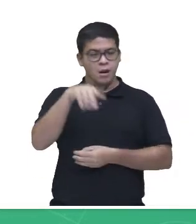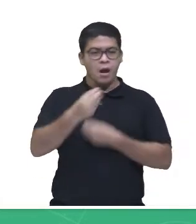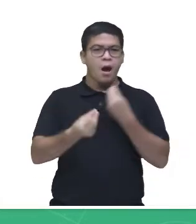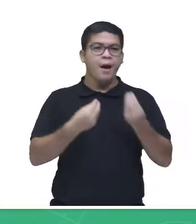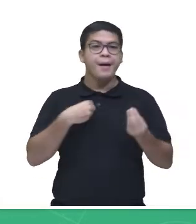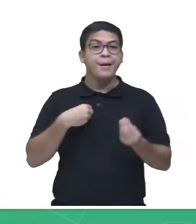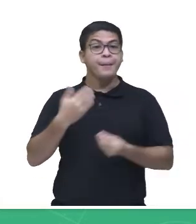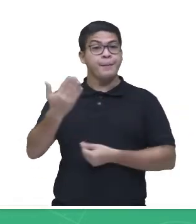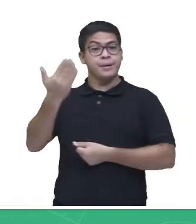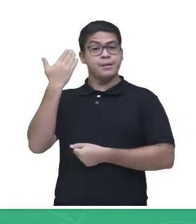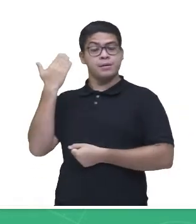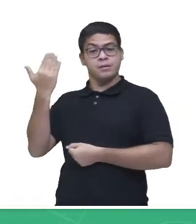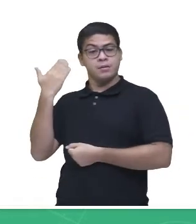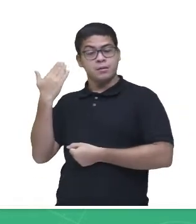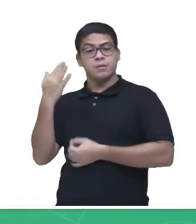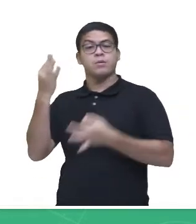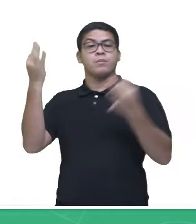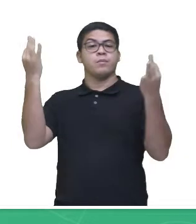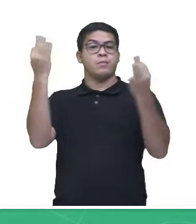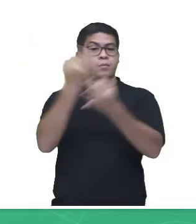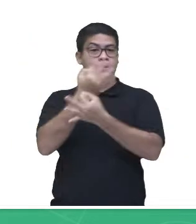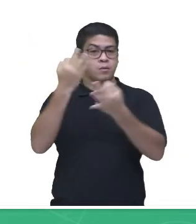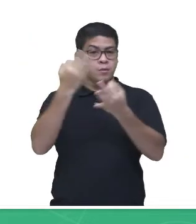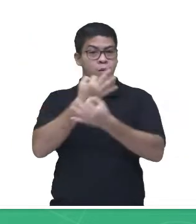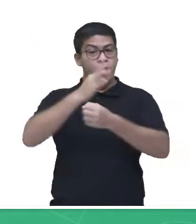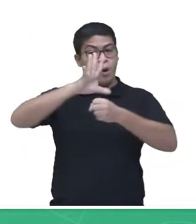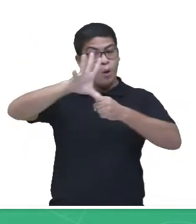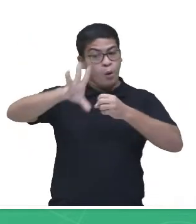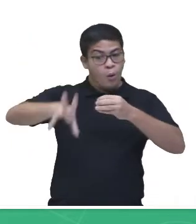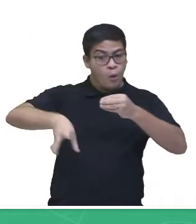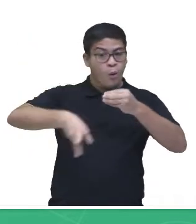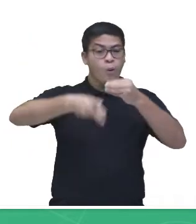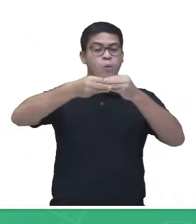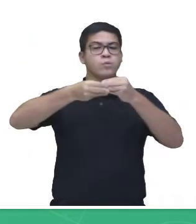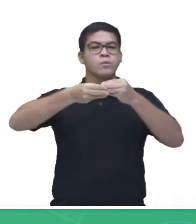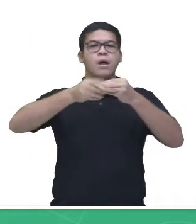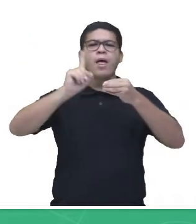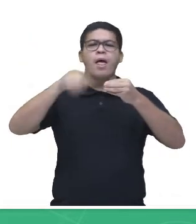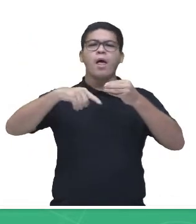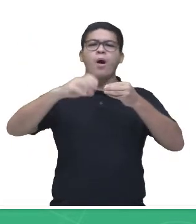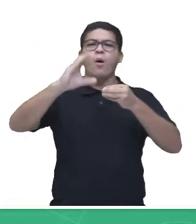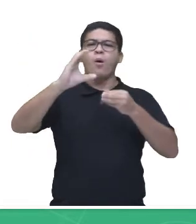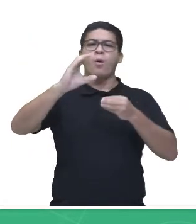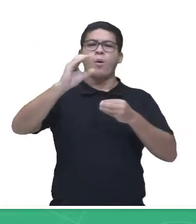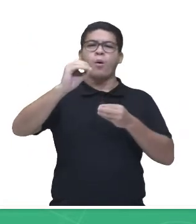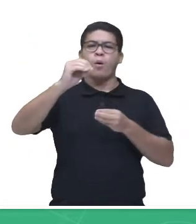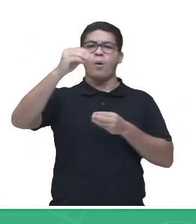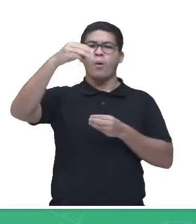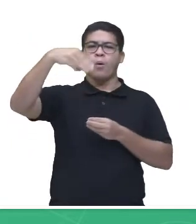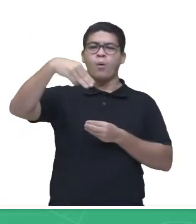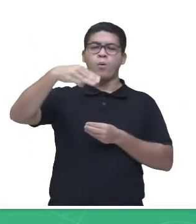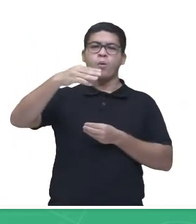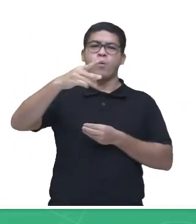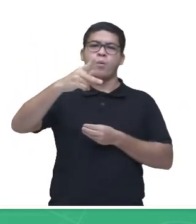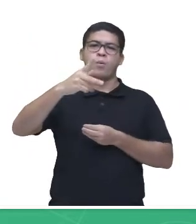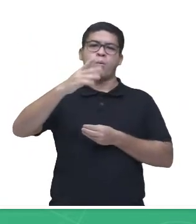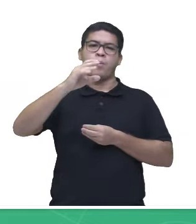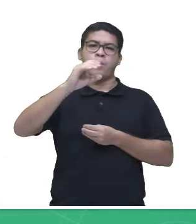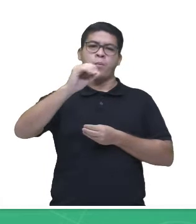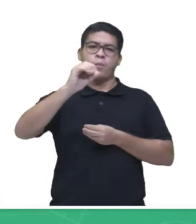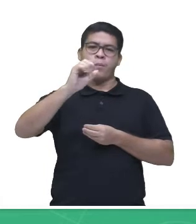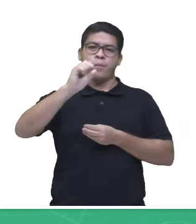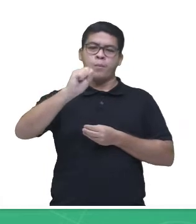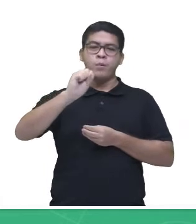Olha, atentem também para essa palavra, compuesto, que em português é composto. Ou seja, não é algo ímpar,